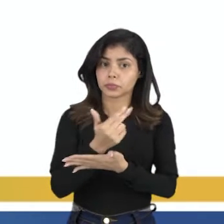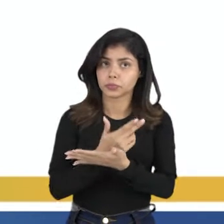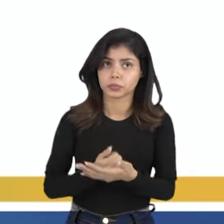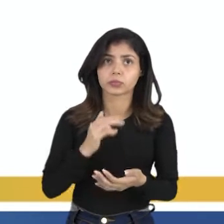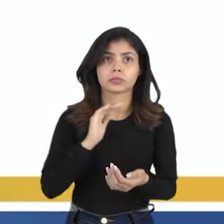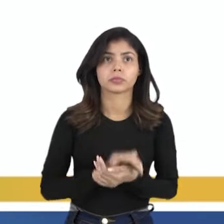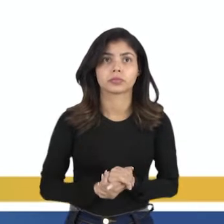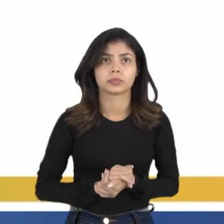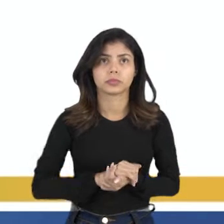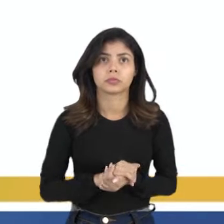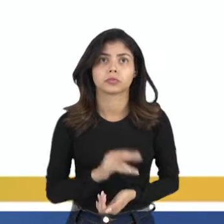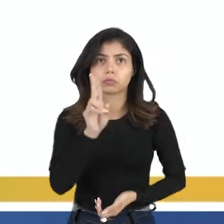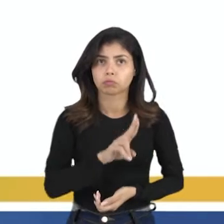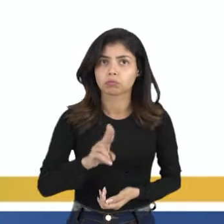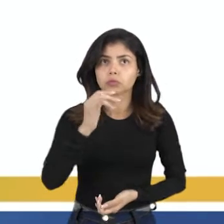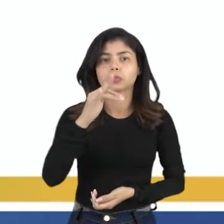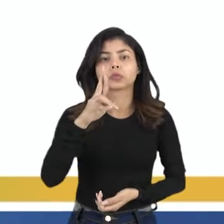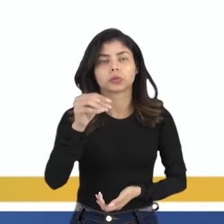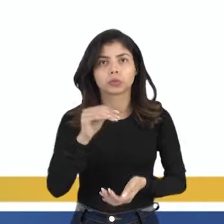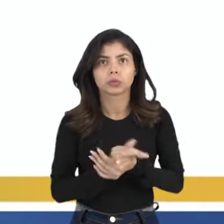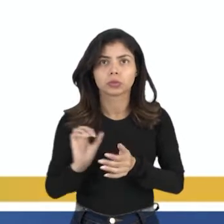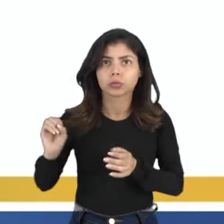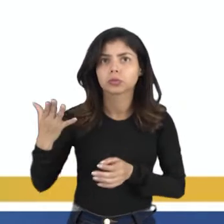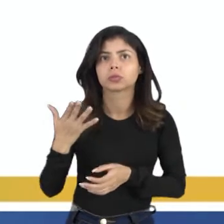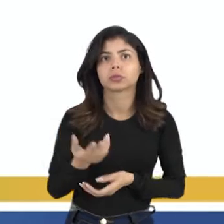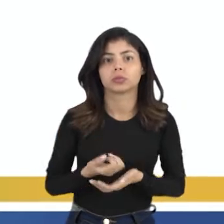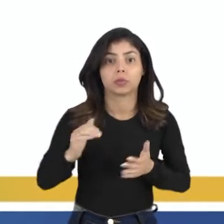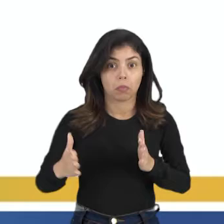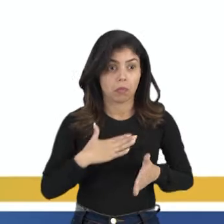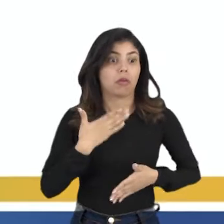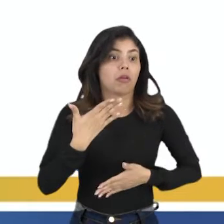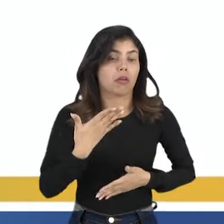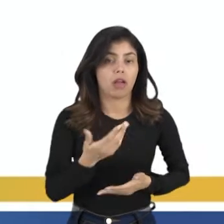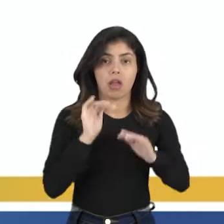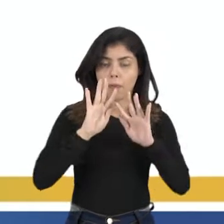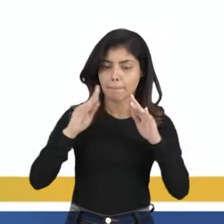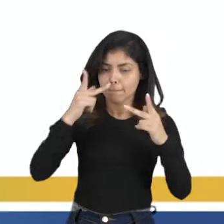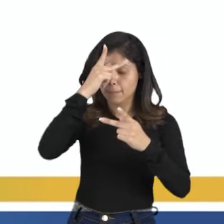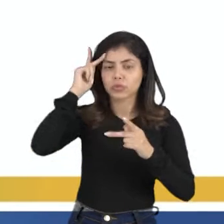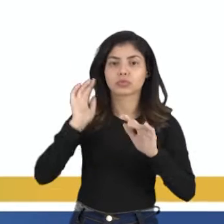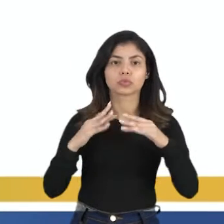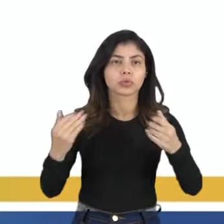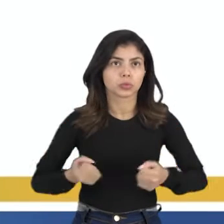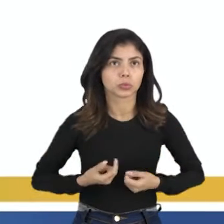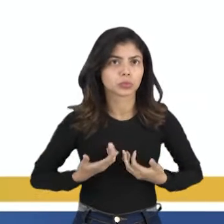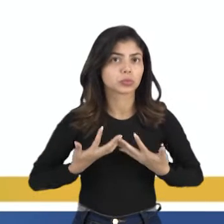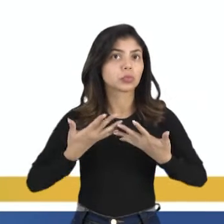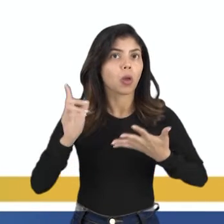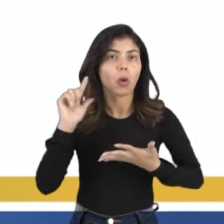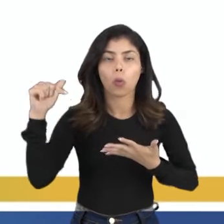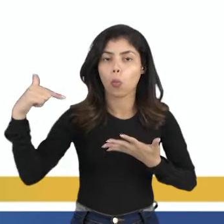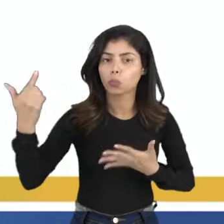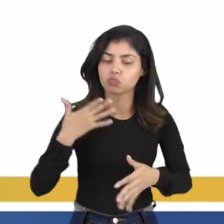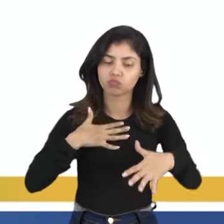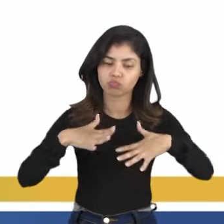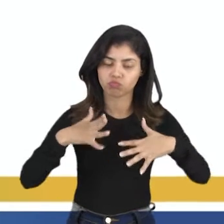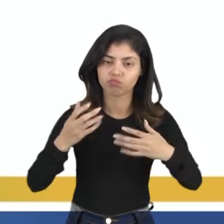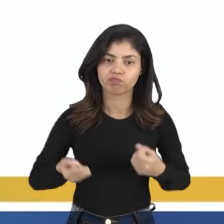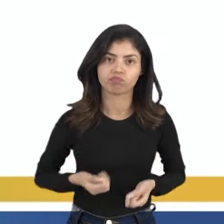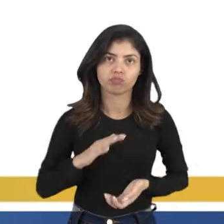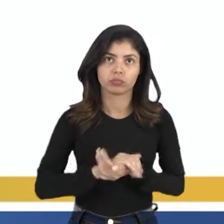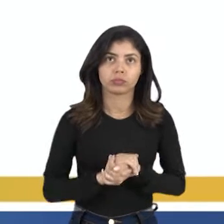artistas utilizavam da ironia e da capacidade de chocar o público a fim de despertar outras maneiras